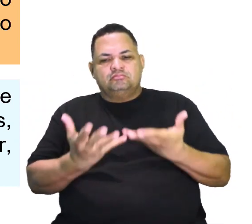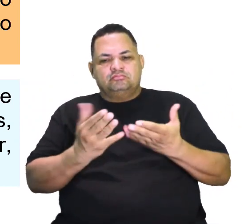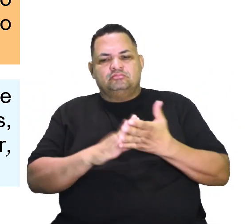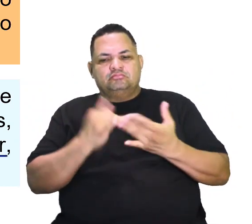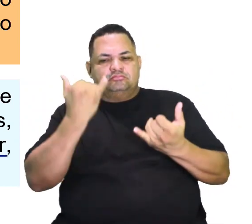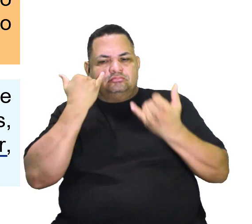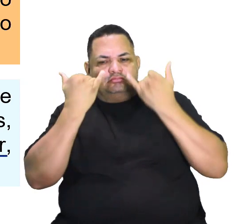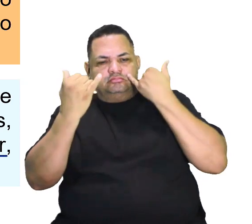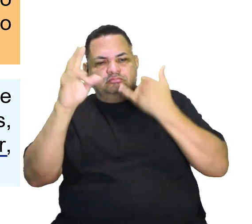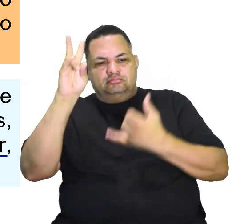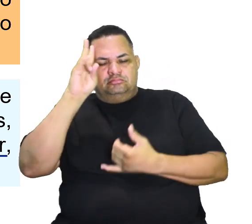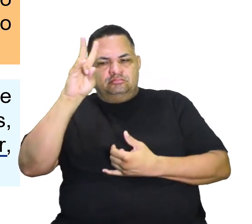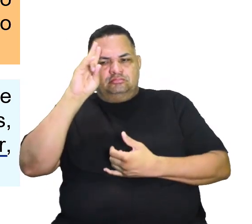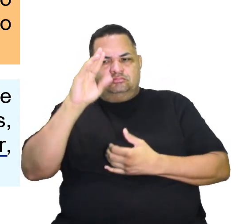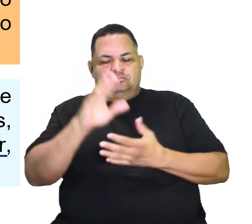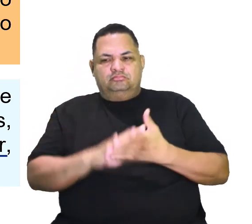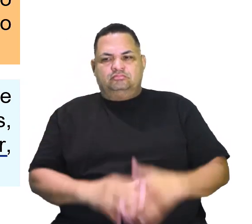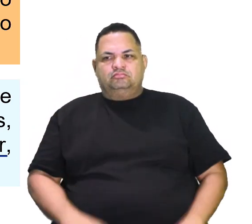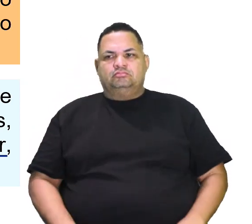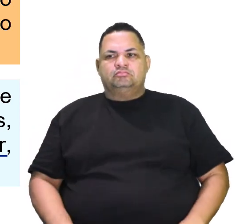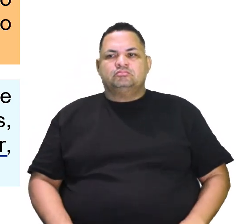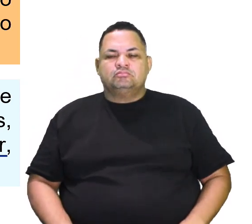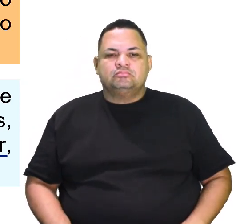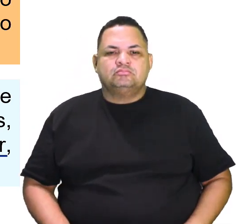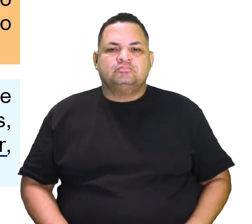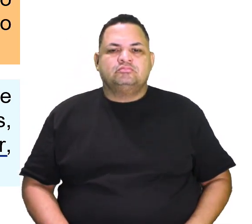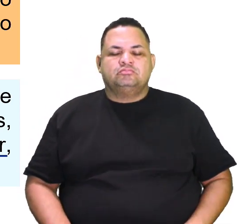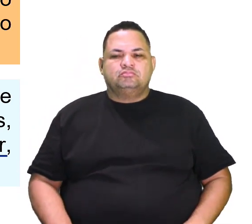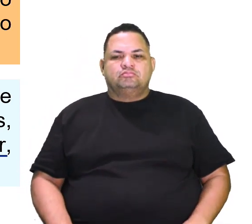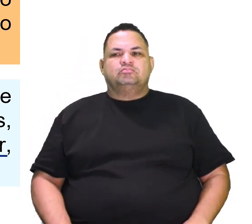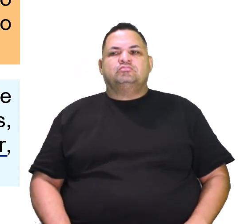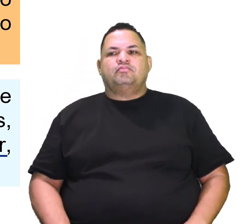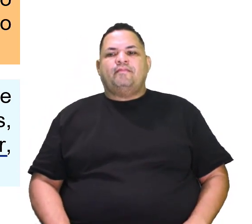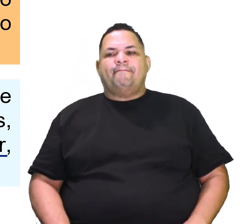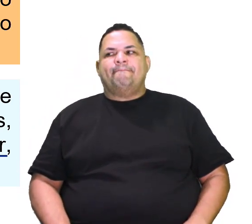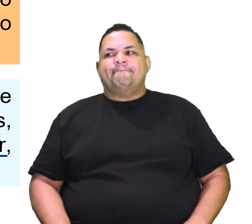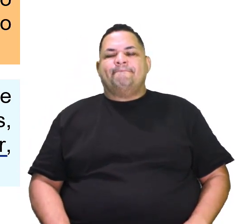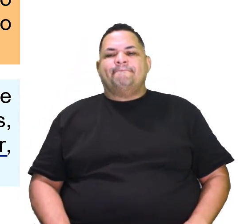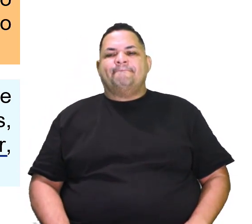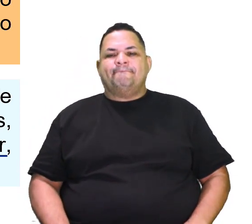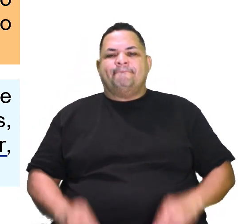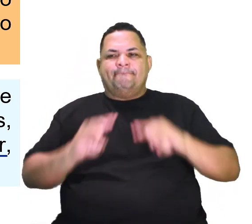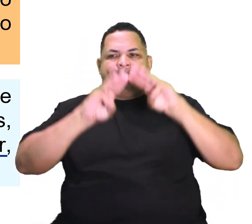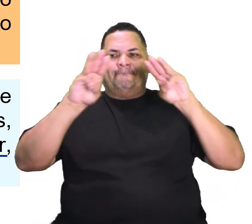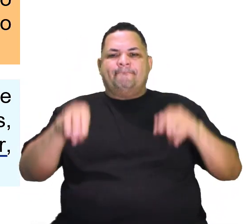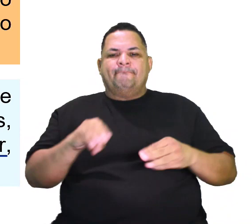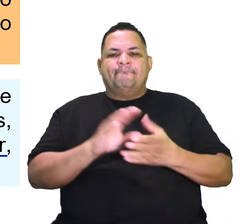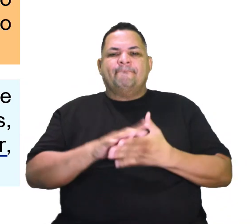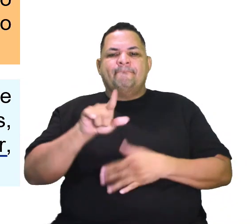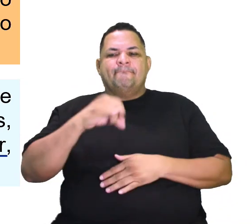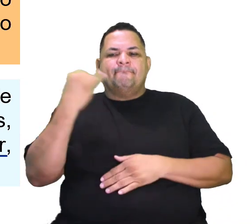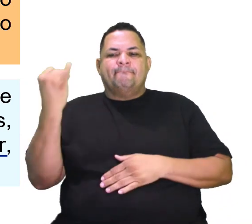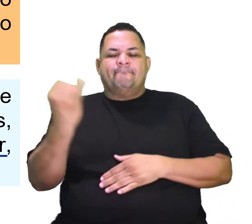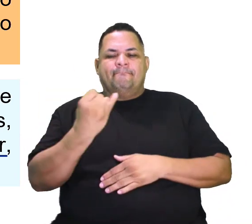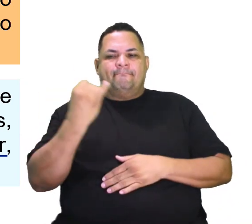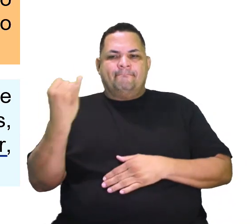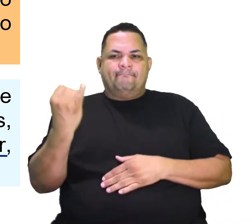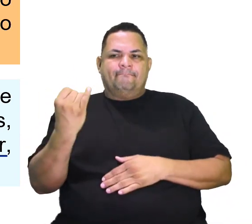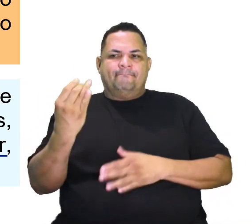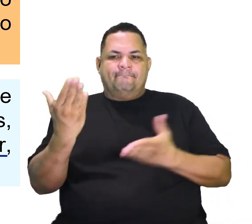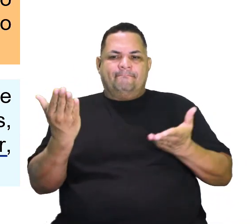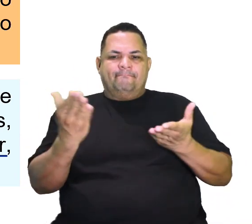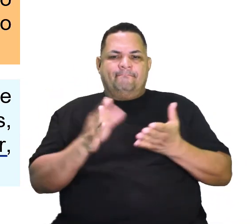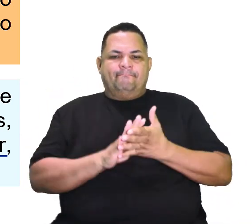recepcionar, informar, lembrar, né? E muitas outras coisas. Então, o museu é importante nesse sentido,